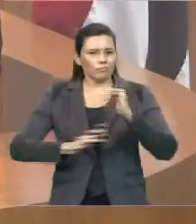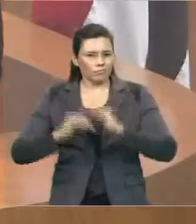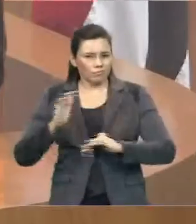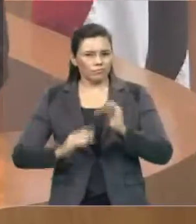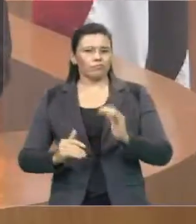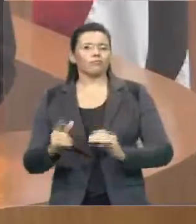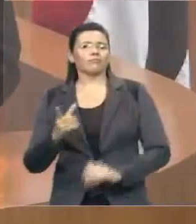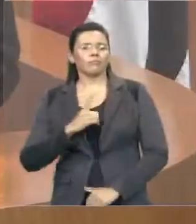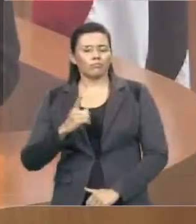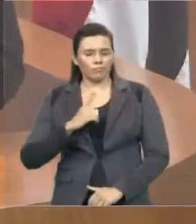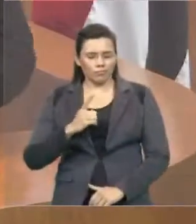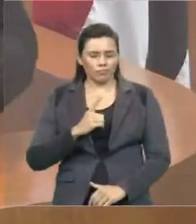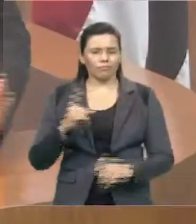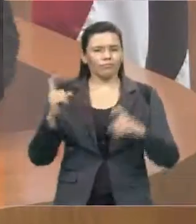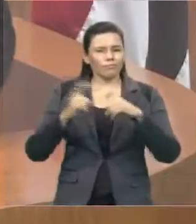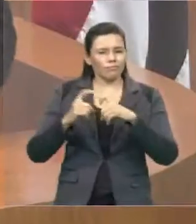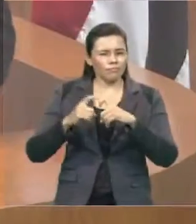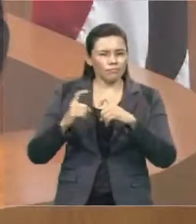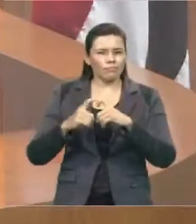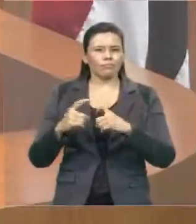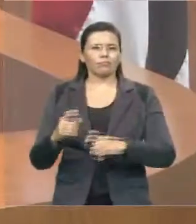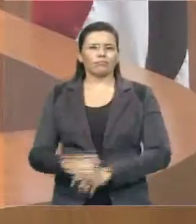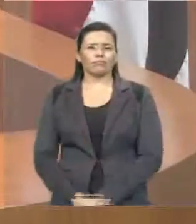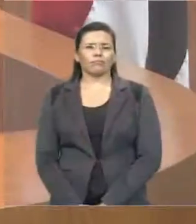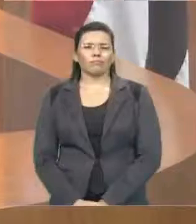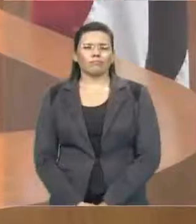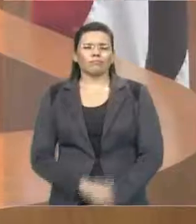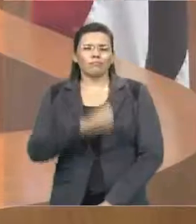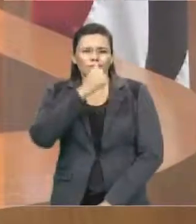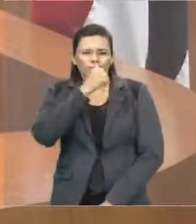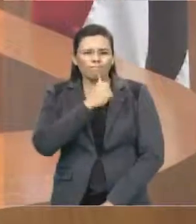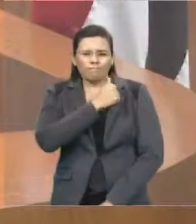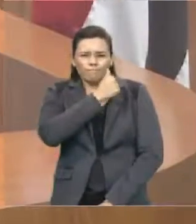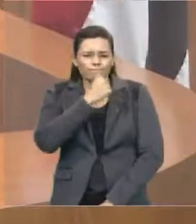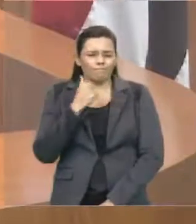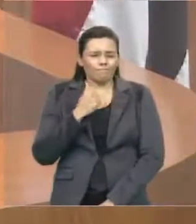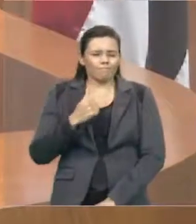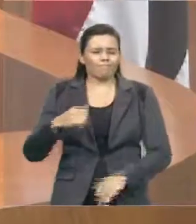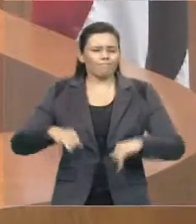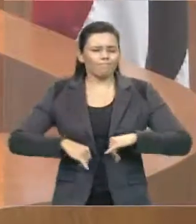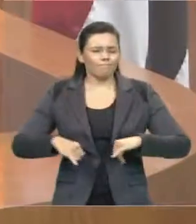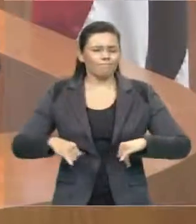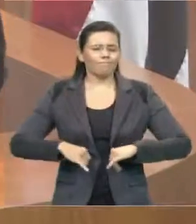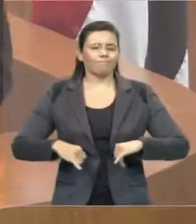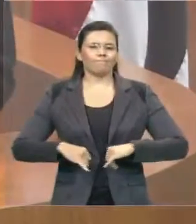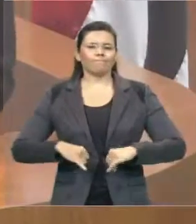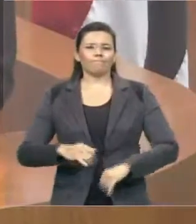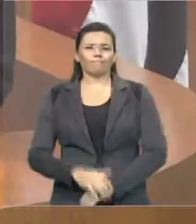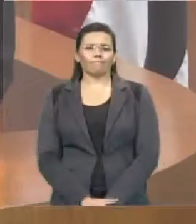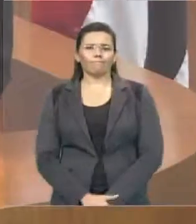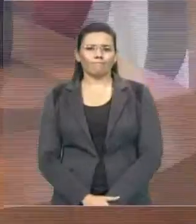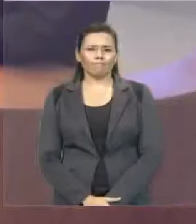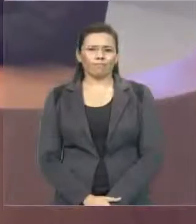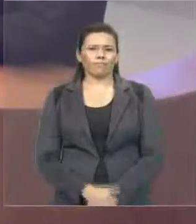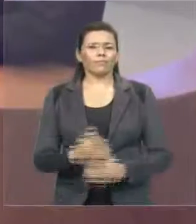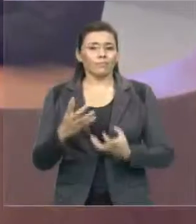médicos que se desdobram para fazer um bom atendimento para a população,